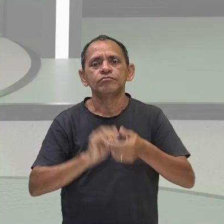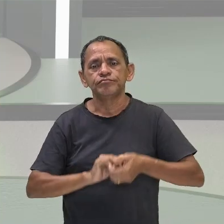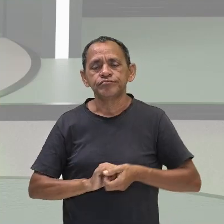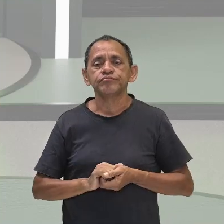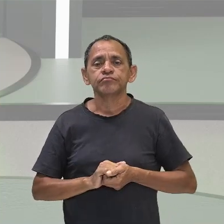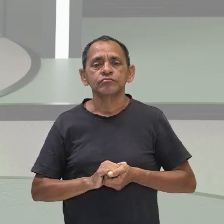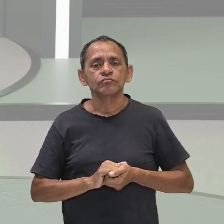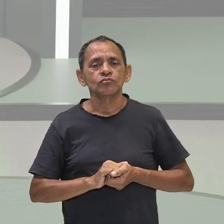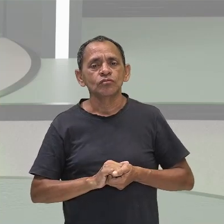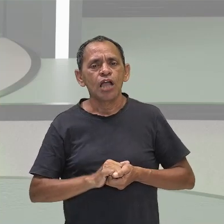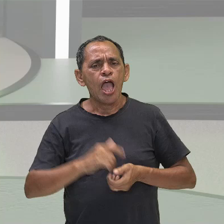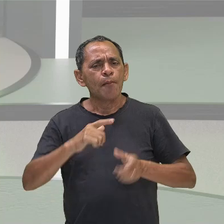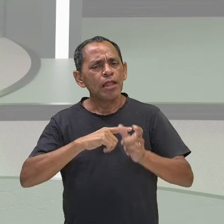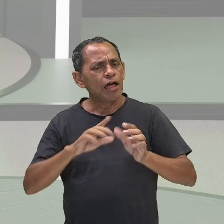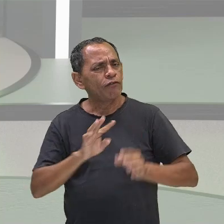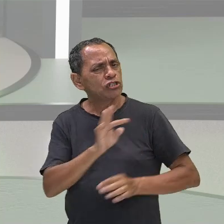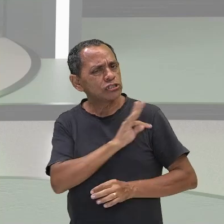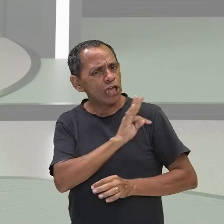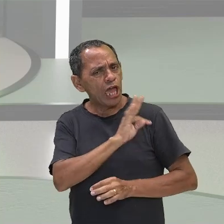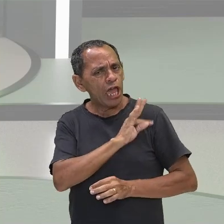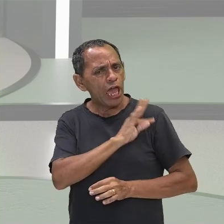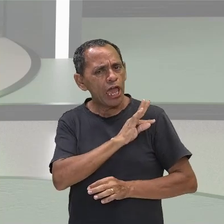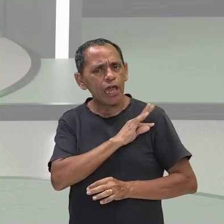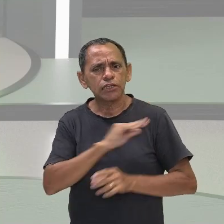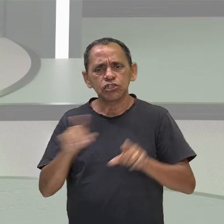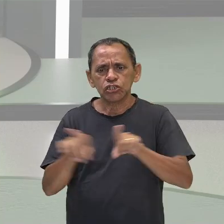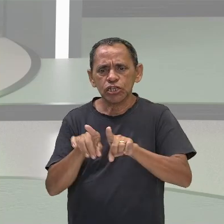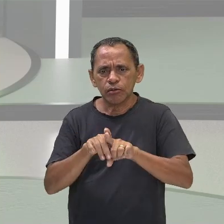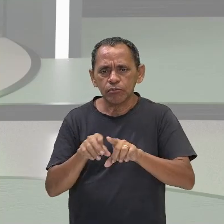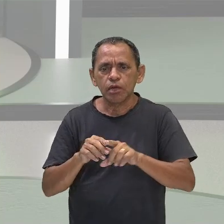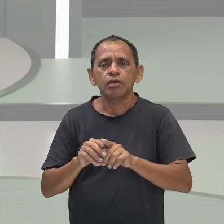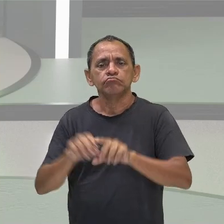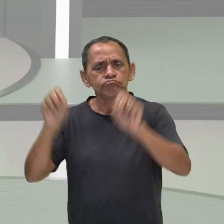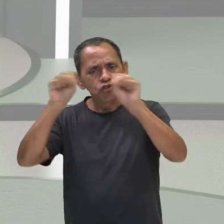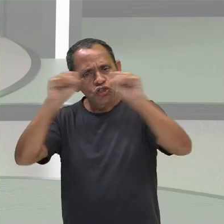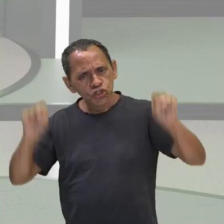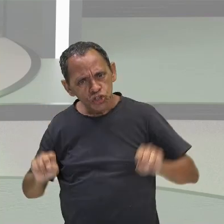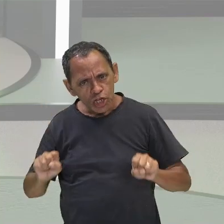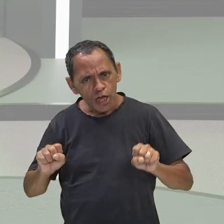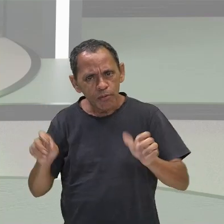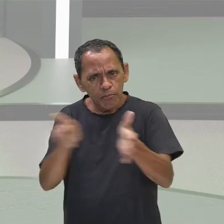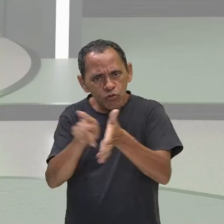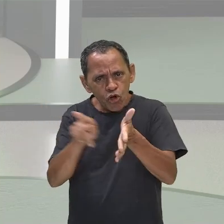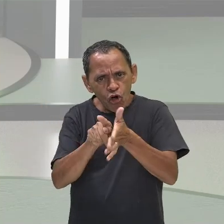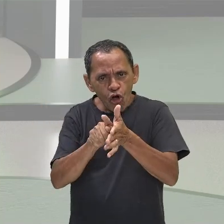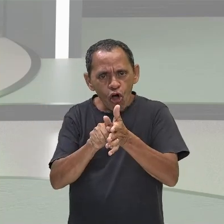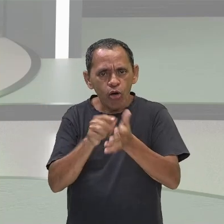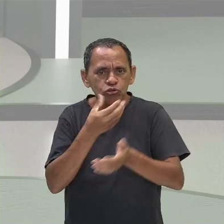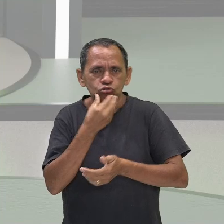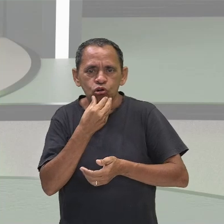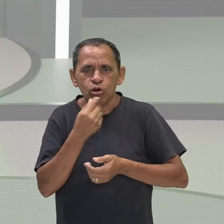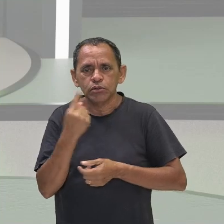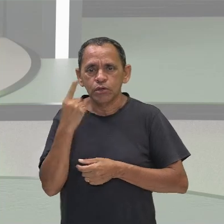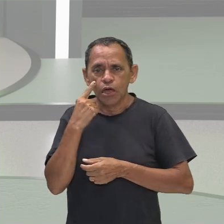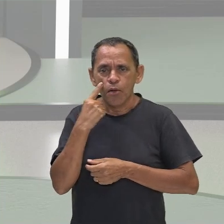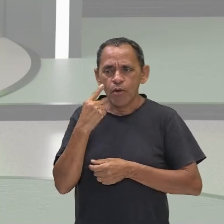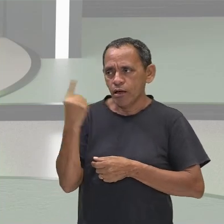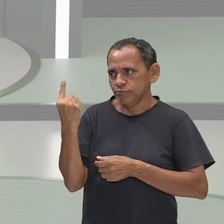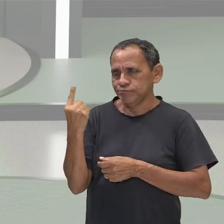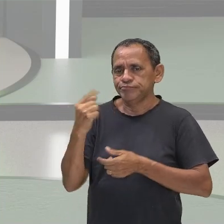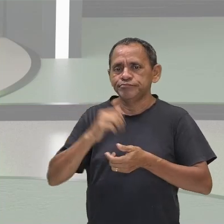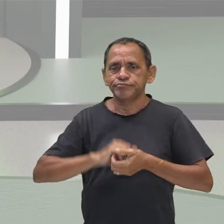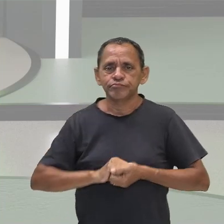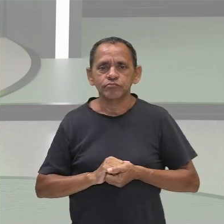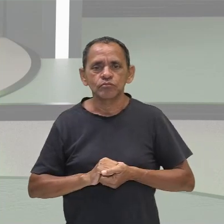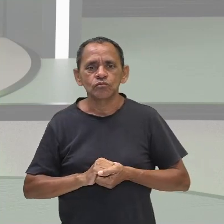termos que estão relacionados aí ao sistema reprodutor masculino. E aqui nós temos nas imagens que eu vou mostrar agora,